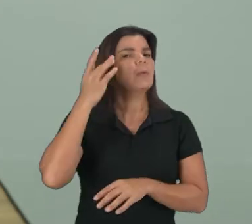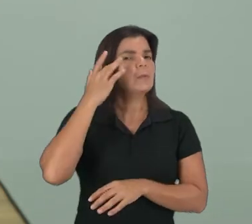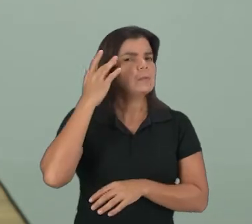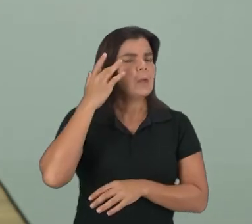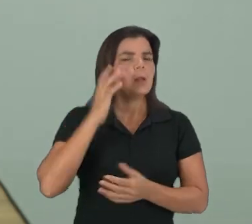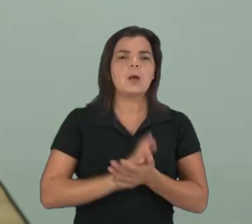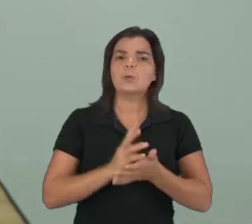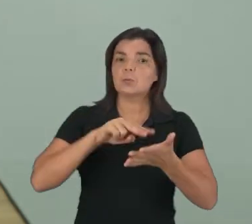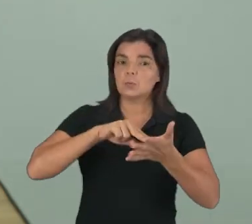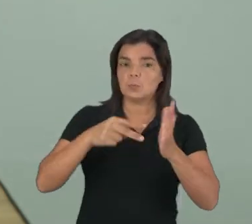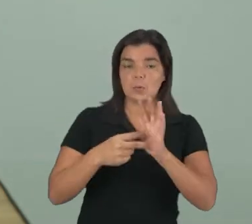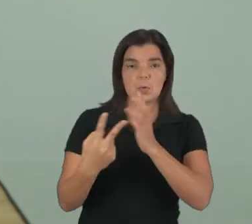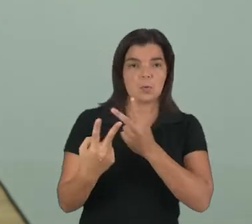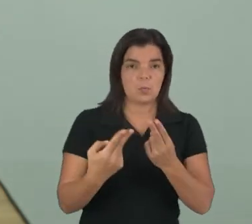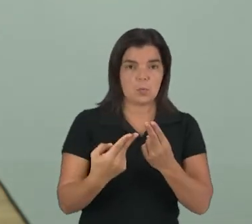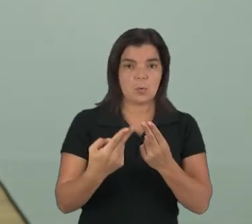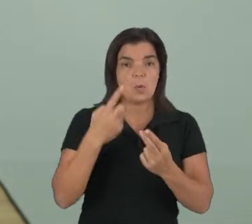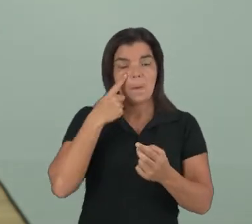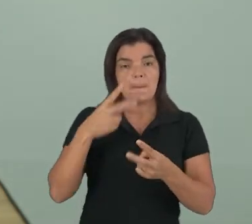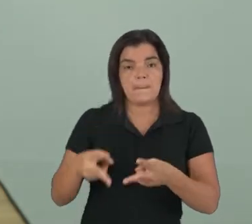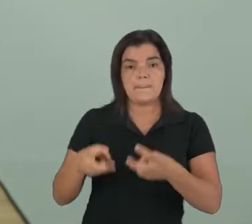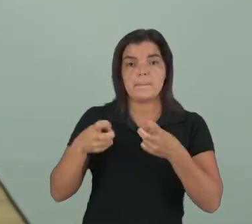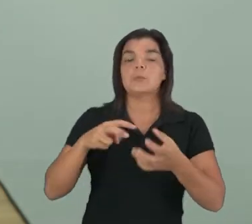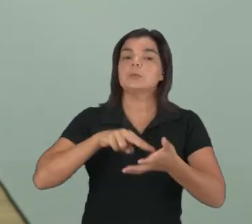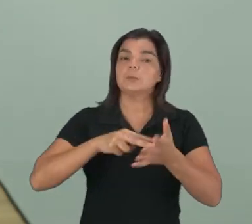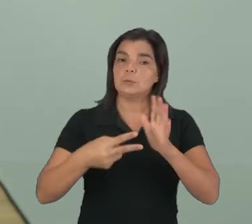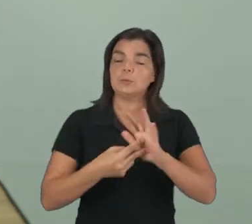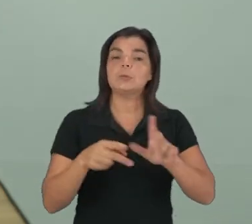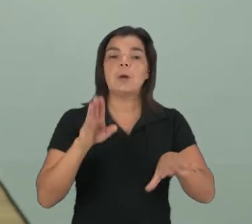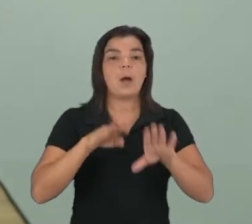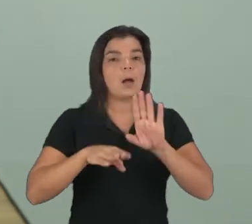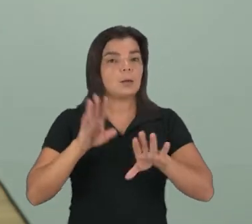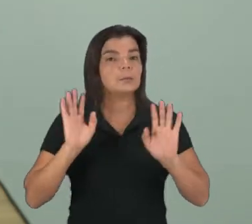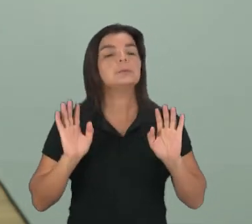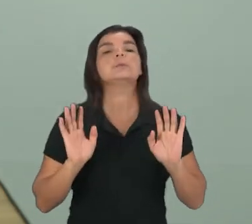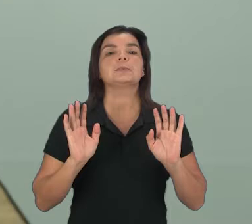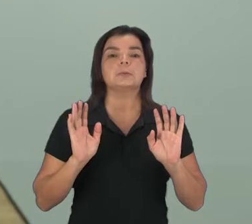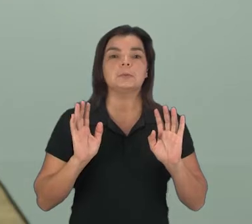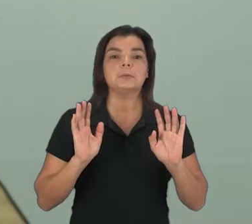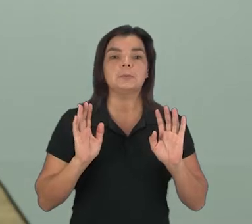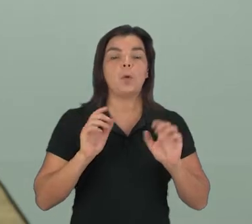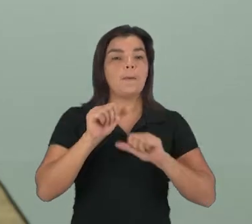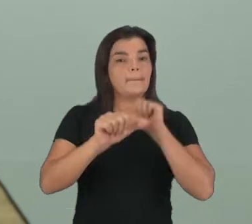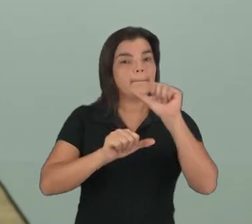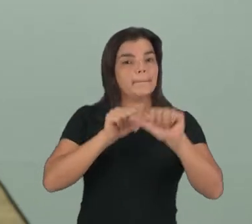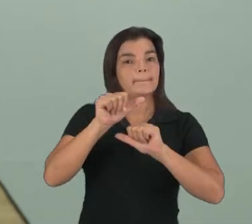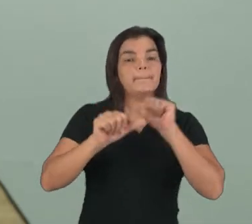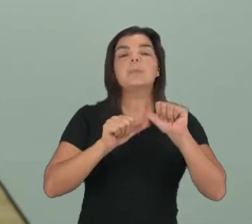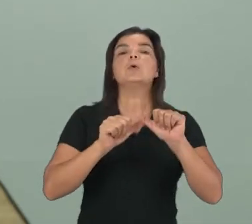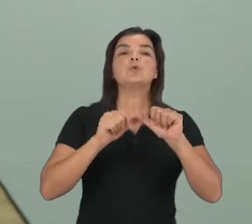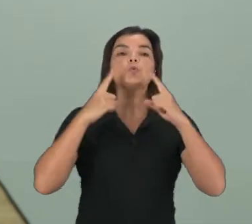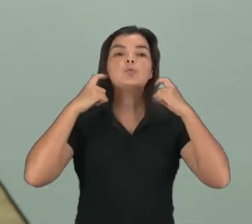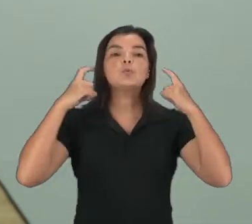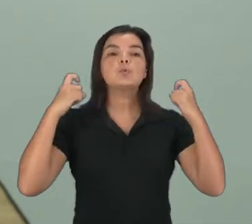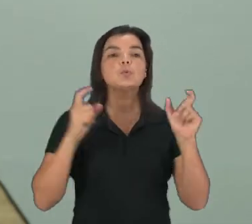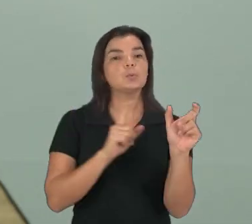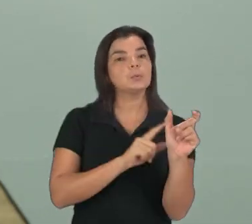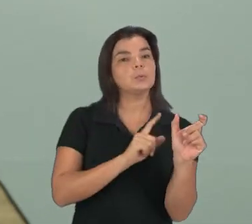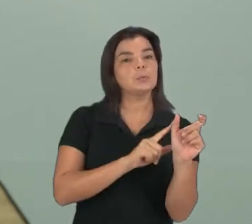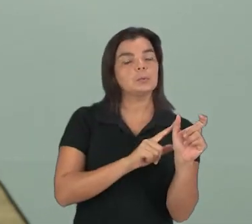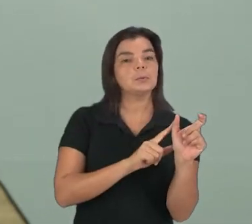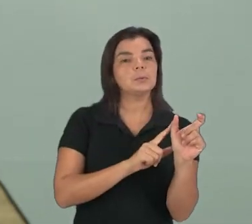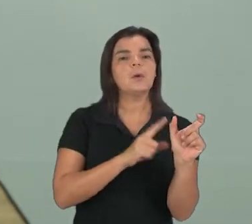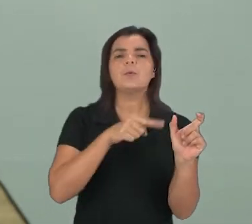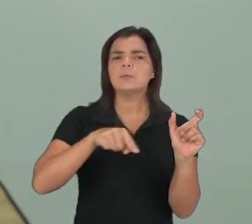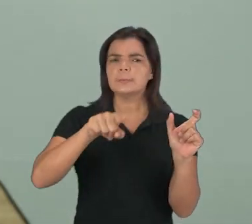sentido é o mesmo? Nós percebemos que além do sentido, muitas vezes se modifica o som das palavras, não é mesmo?